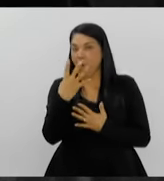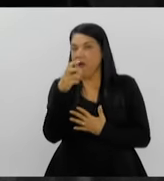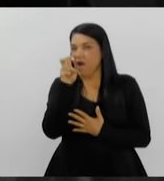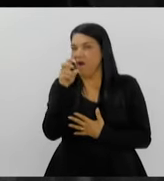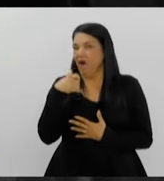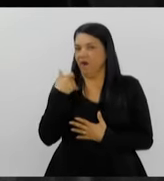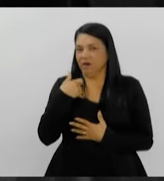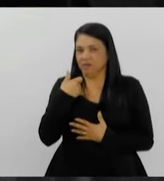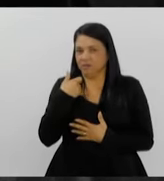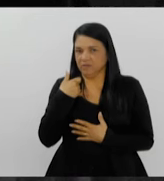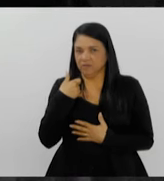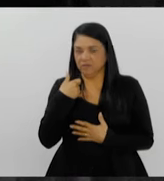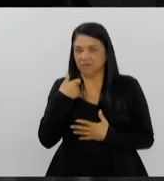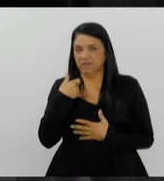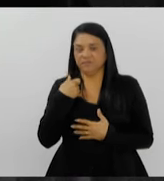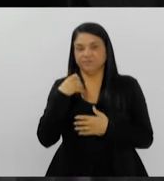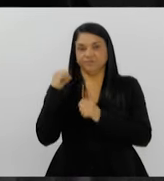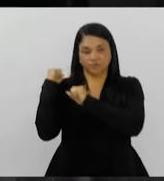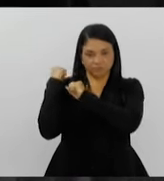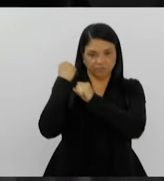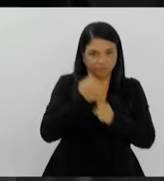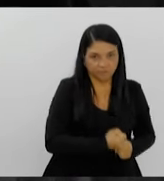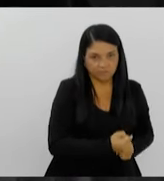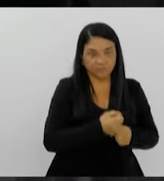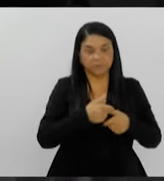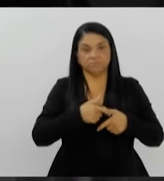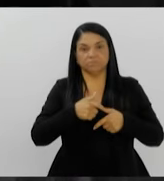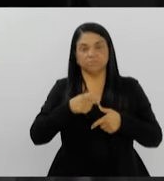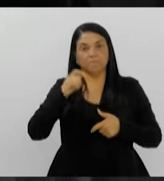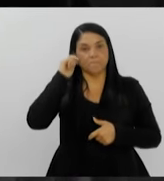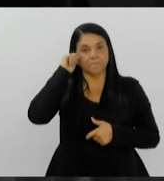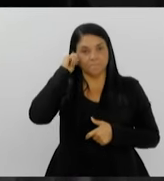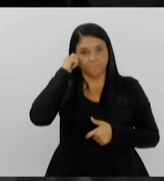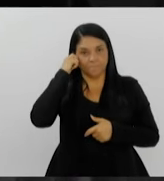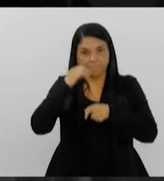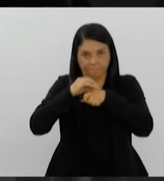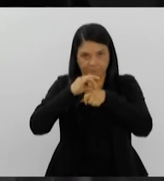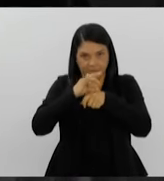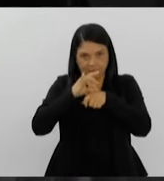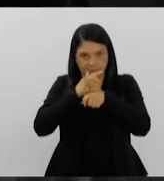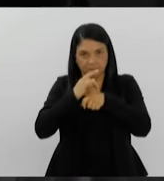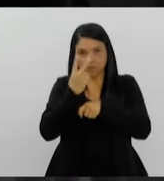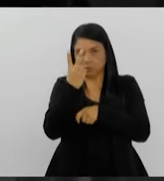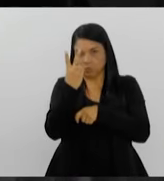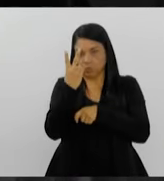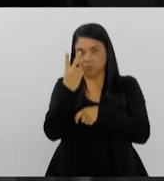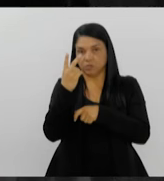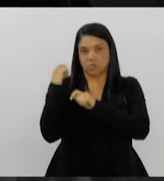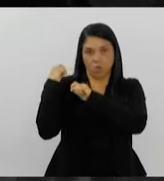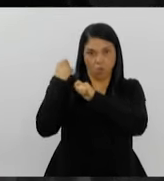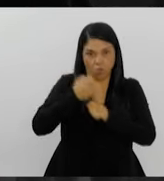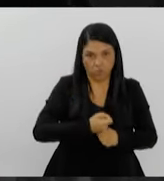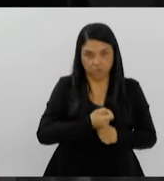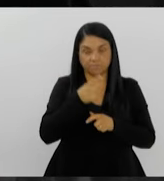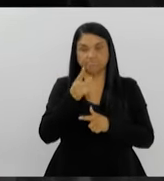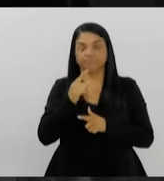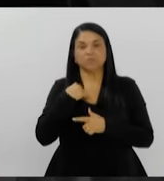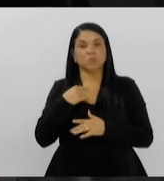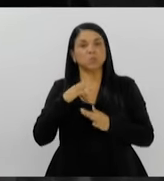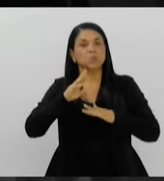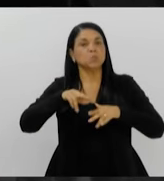idade sou faixa preta de duas modalidades de luta nunca jamais me envolvi em